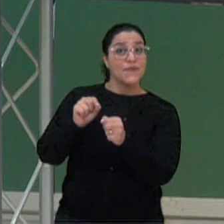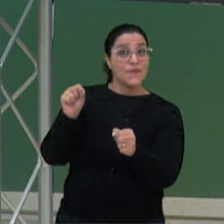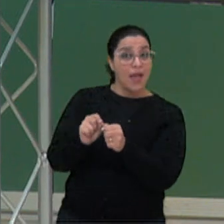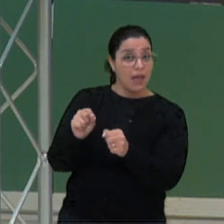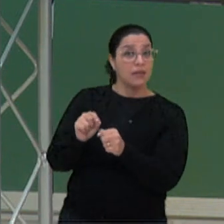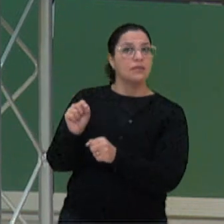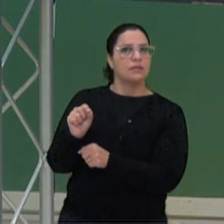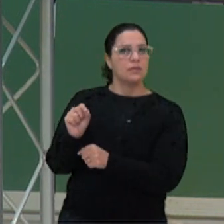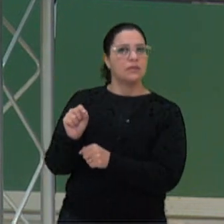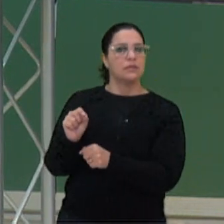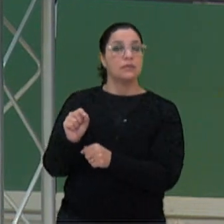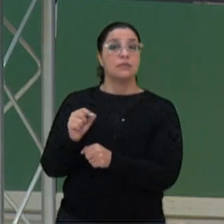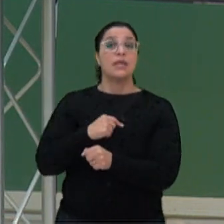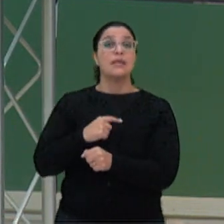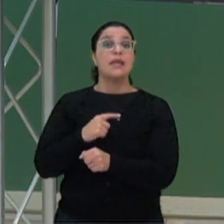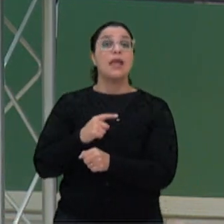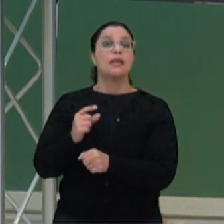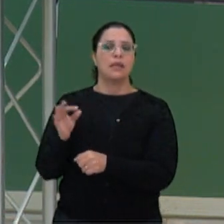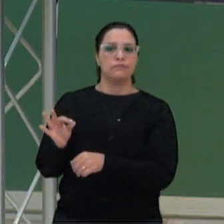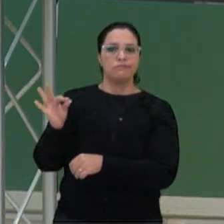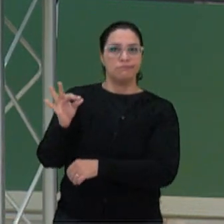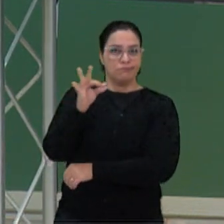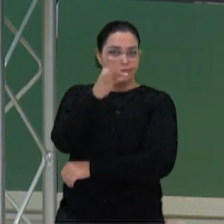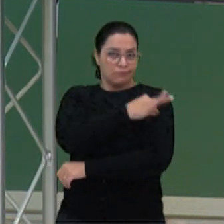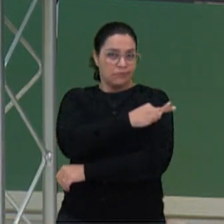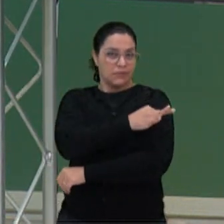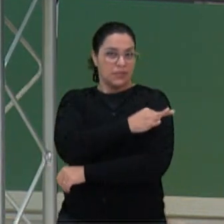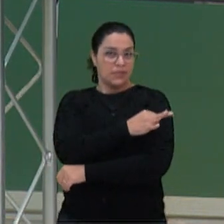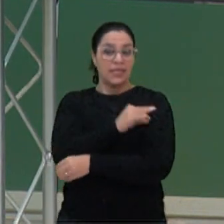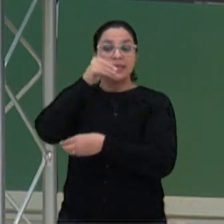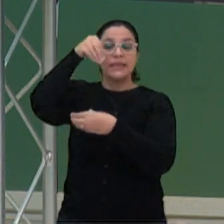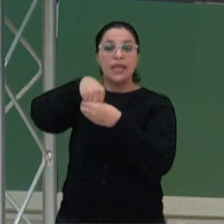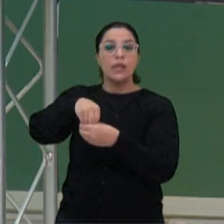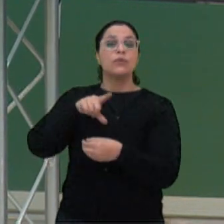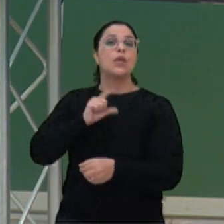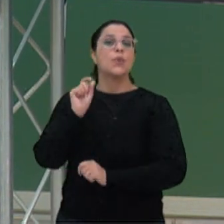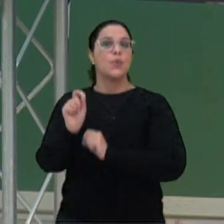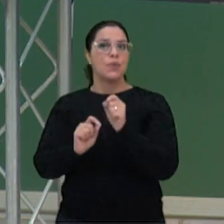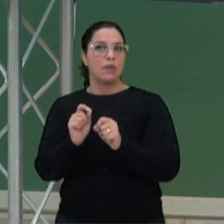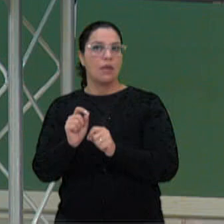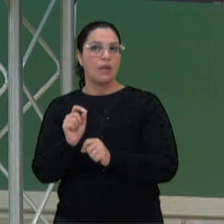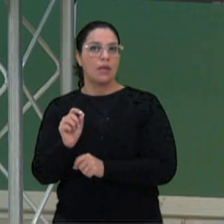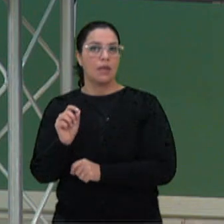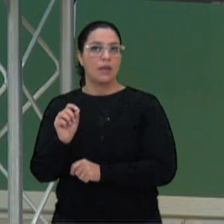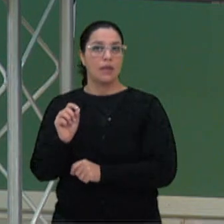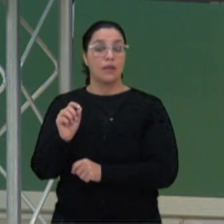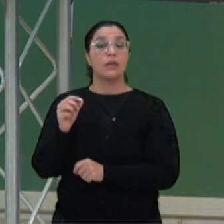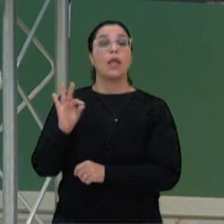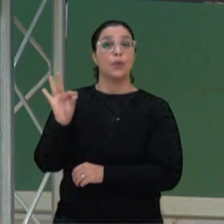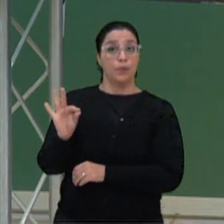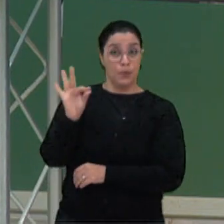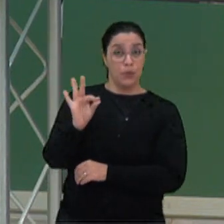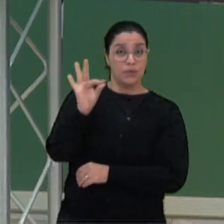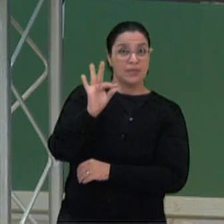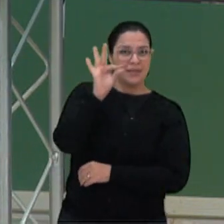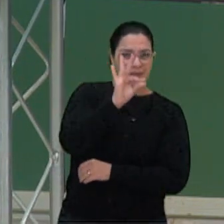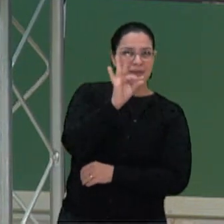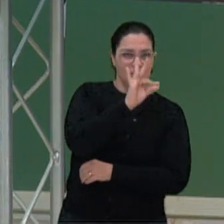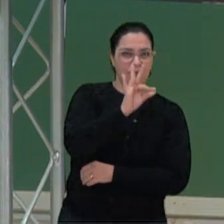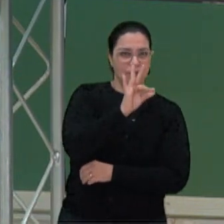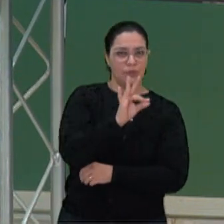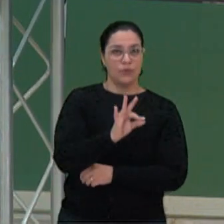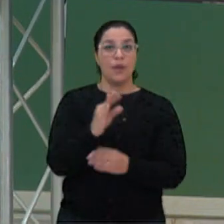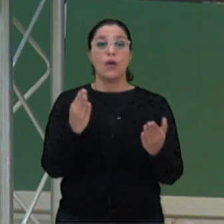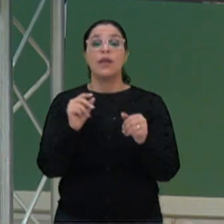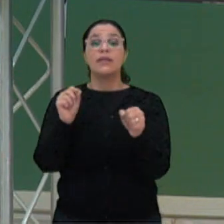causal, o transmissor e o agente causal. Quem é o transmissor? O transmissor é o mosquito. Agente causal é que